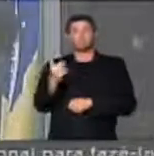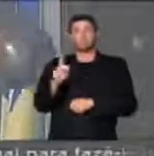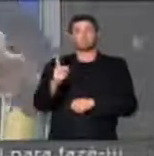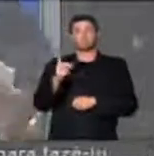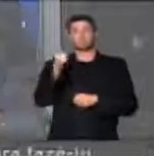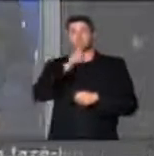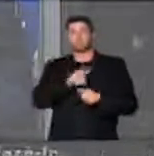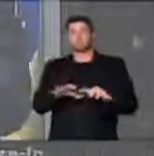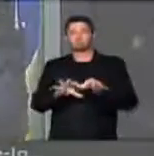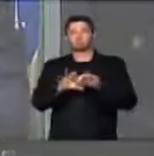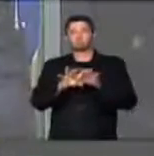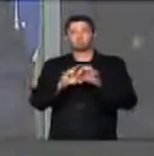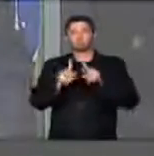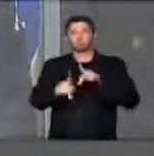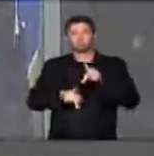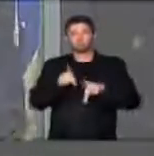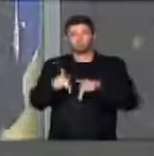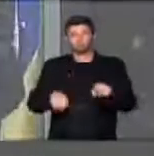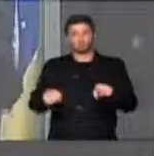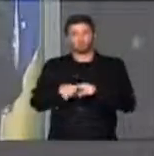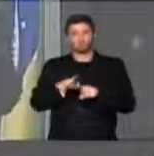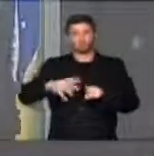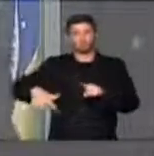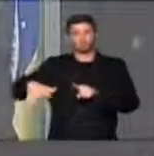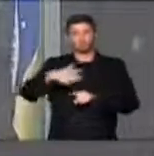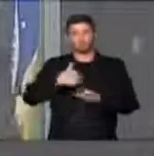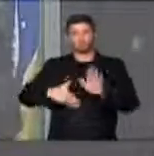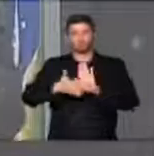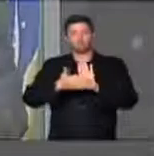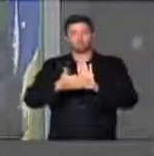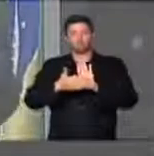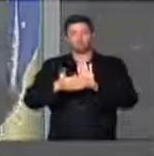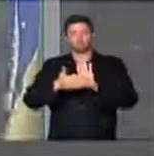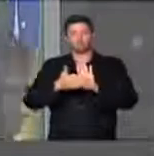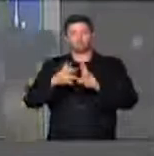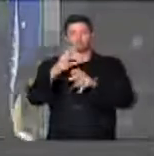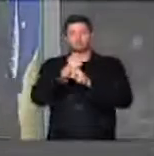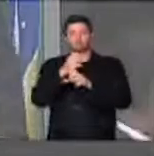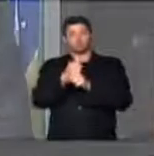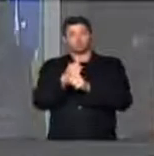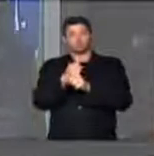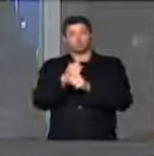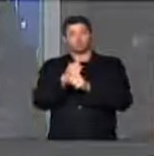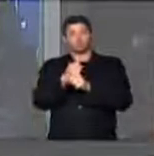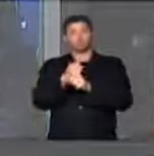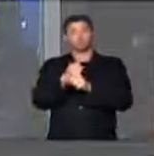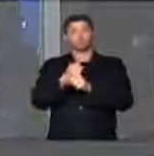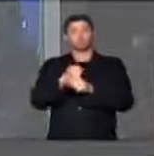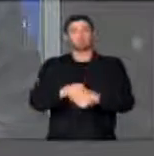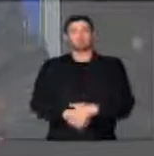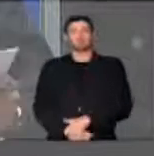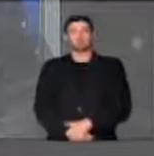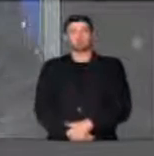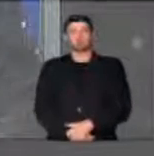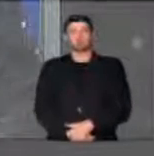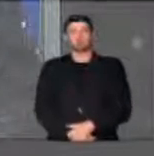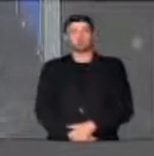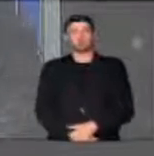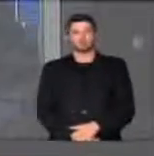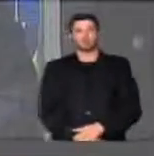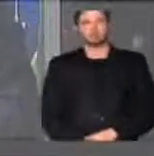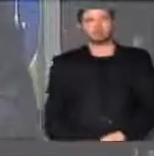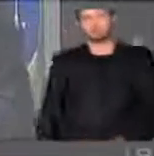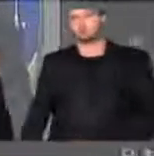de reunir o povo em torno de um propósito e de um orçamento. Aliás, o